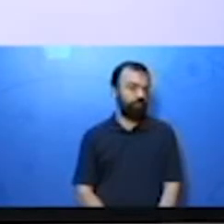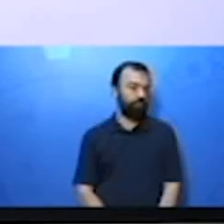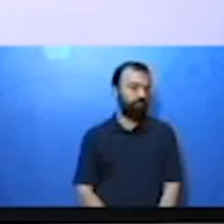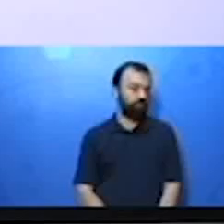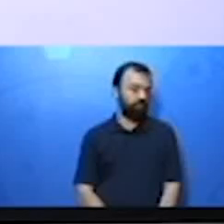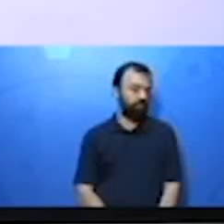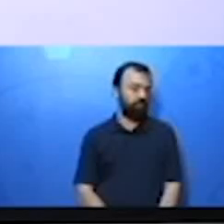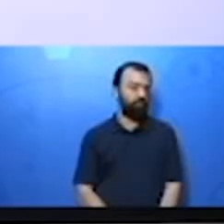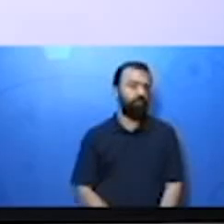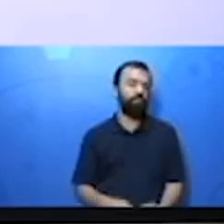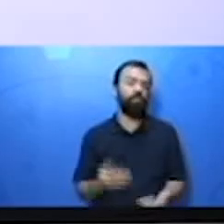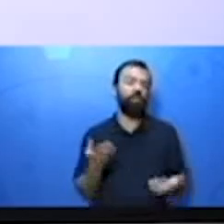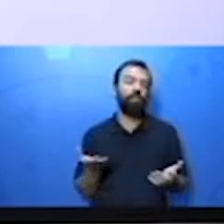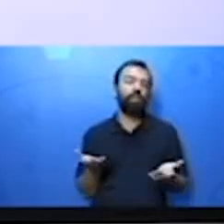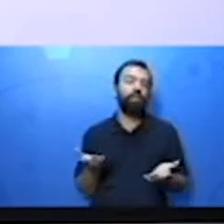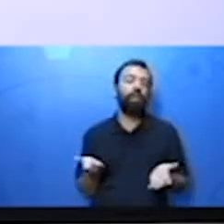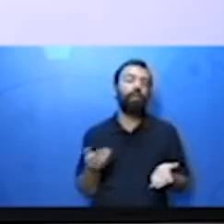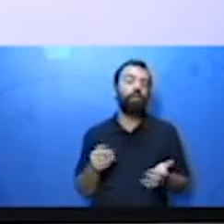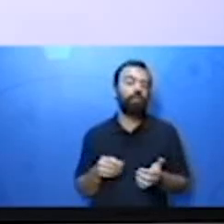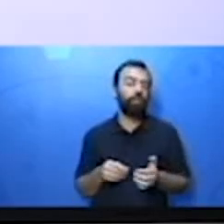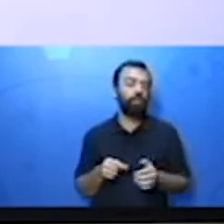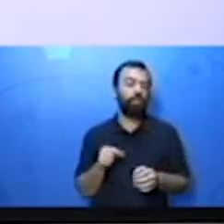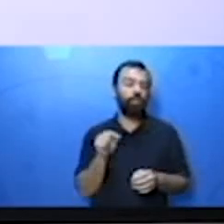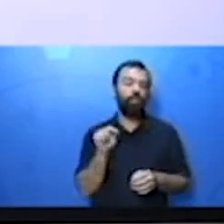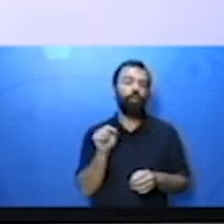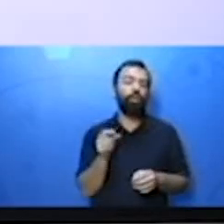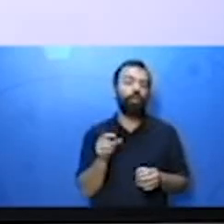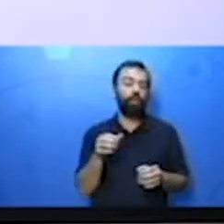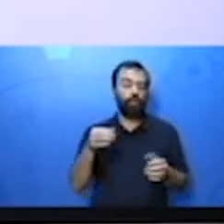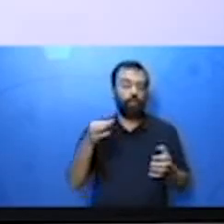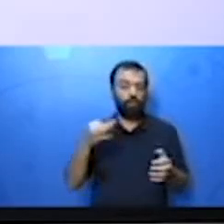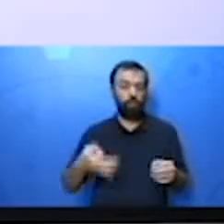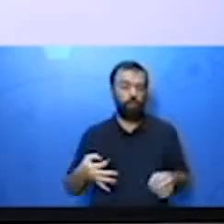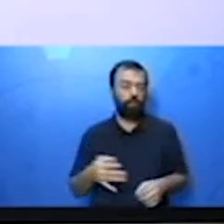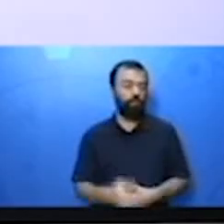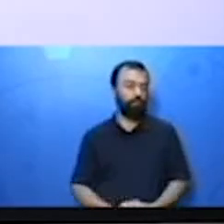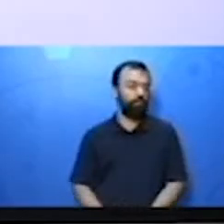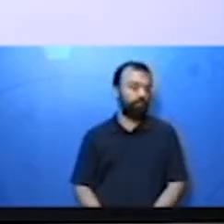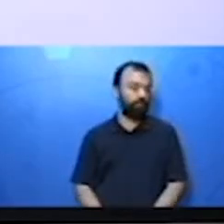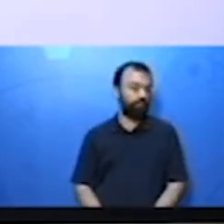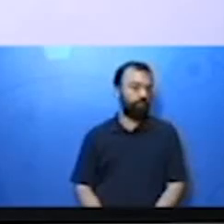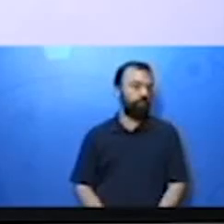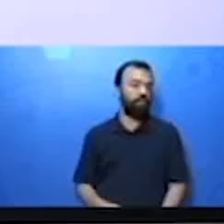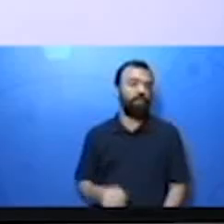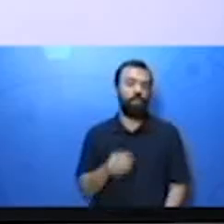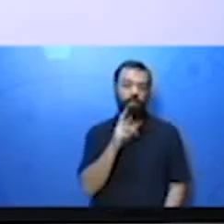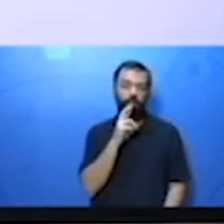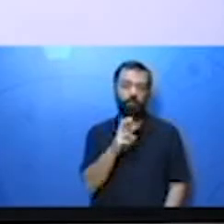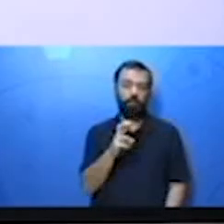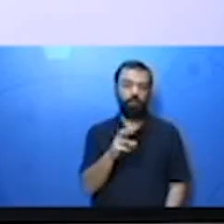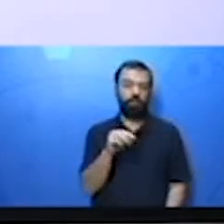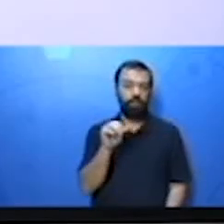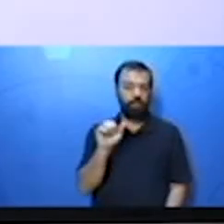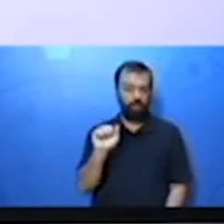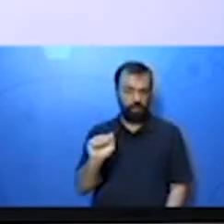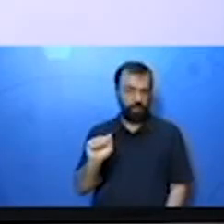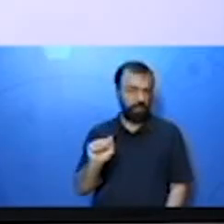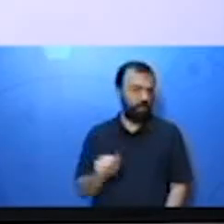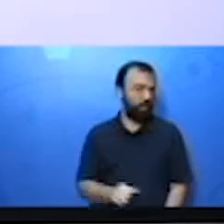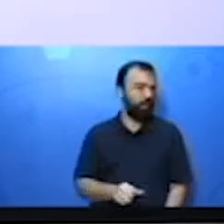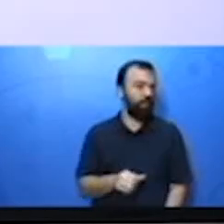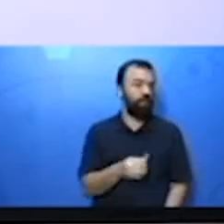milhar, 8 centenas e 15 unidades. Vamos pensar? É a A, né? 6 unidades de